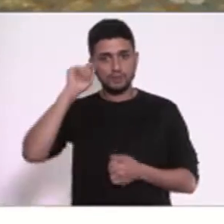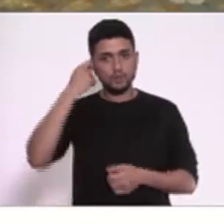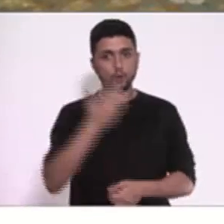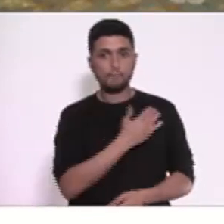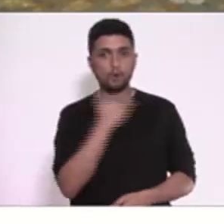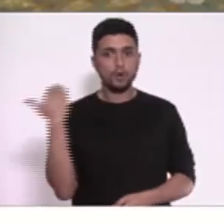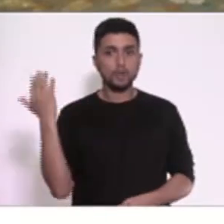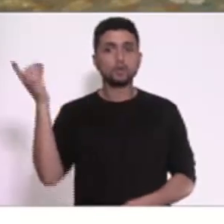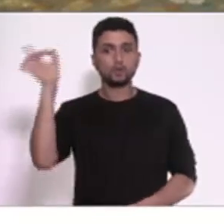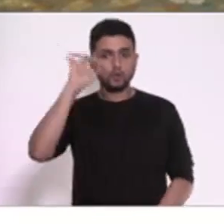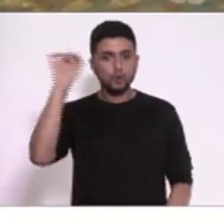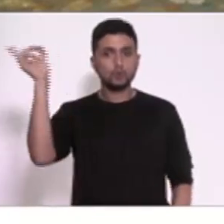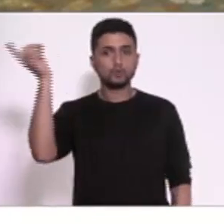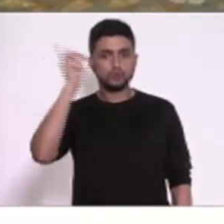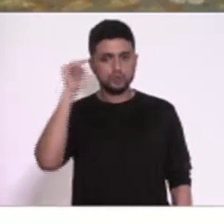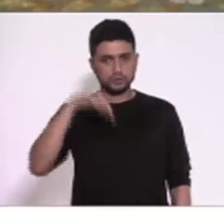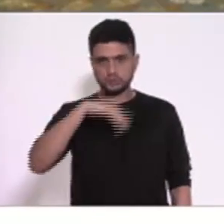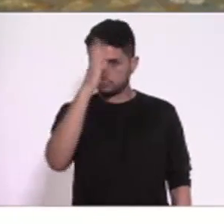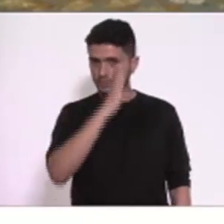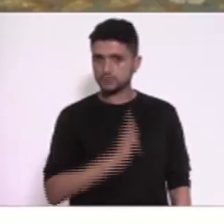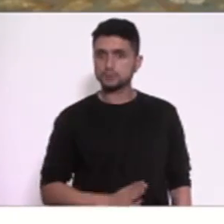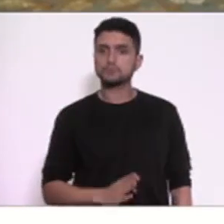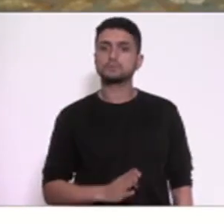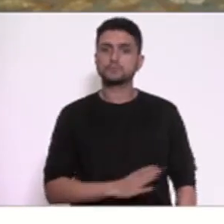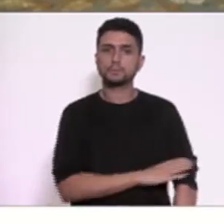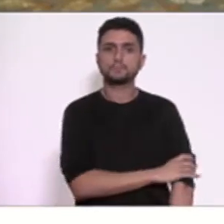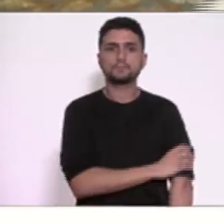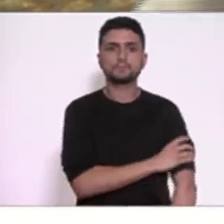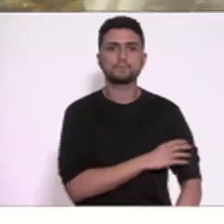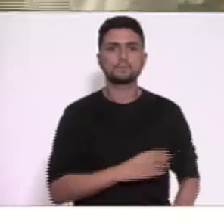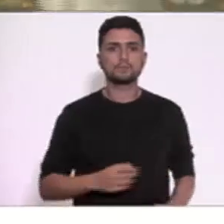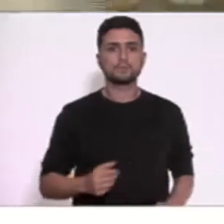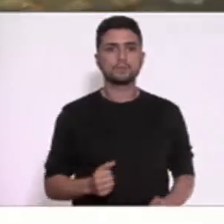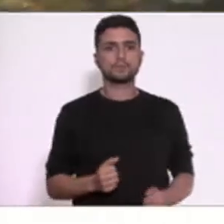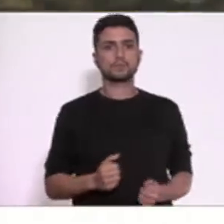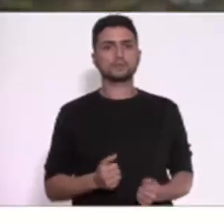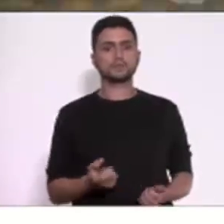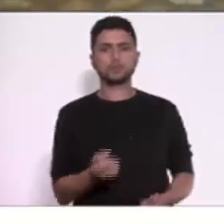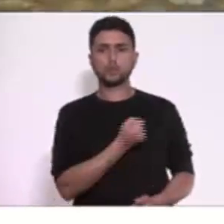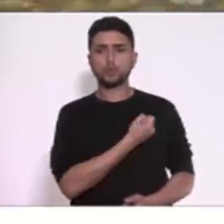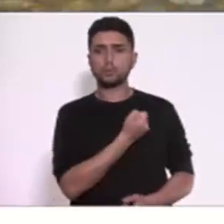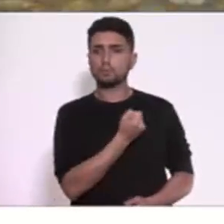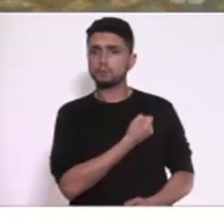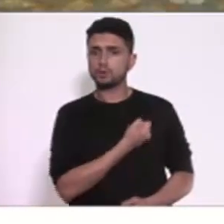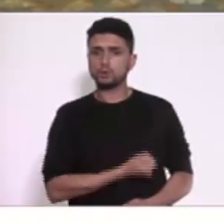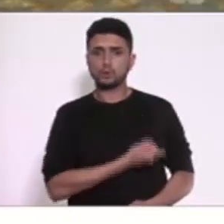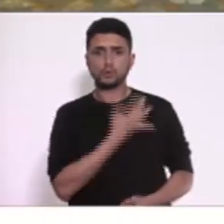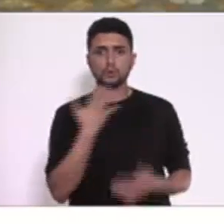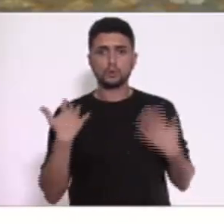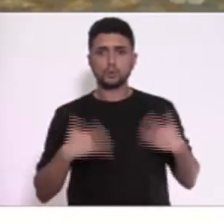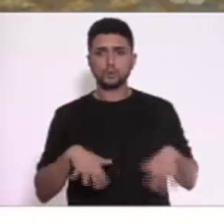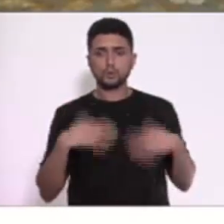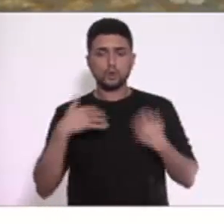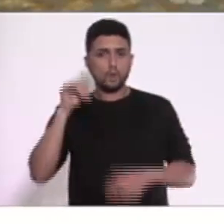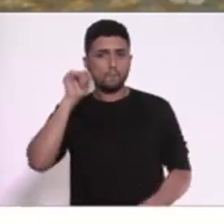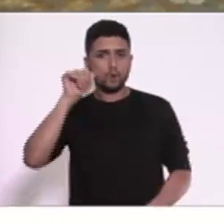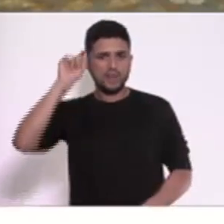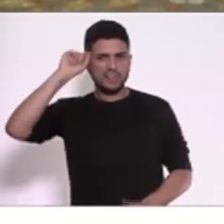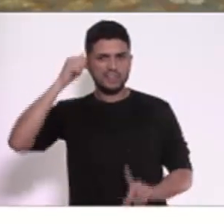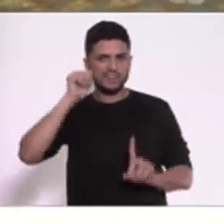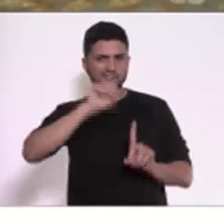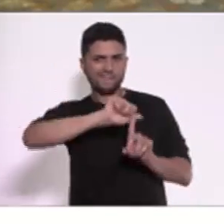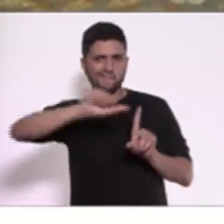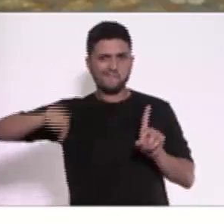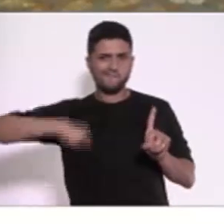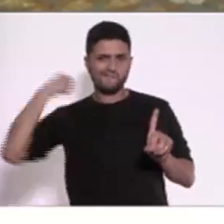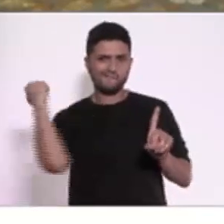mortos todos os dias no Brasil. São números alarmantes do feminicídio de mulheres negras.